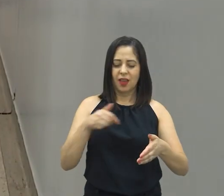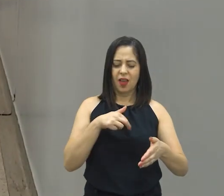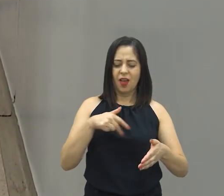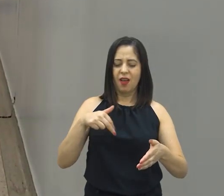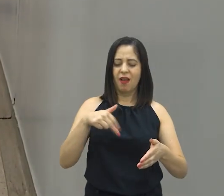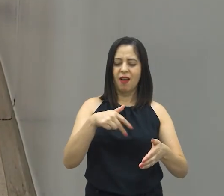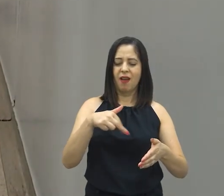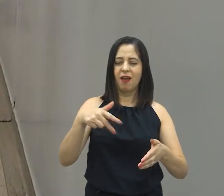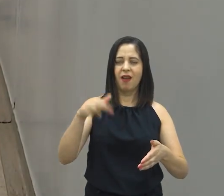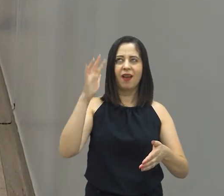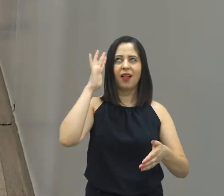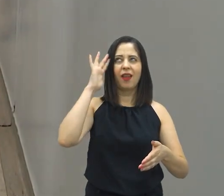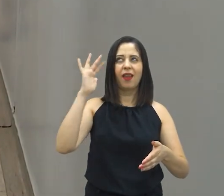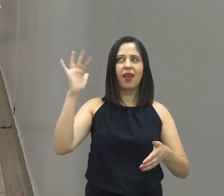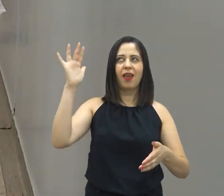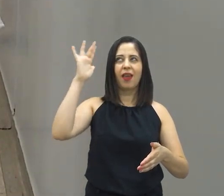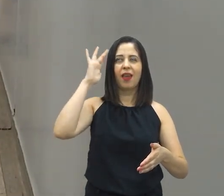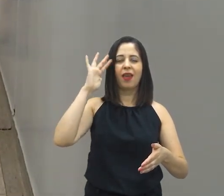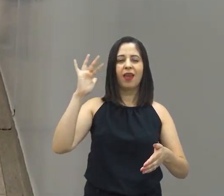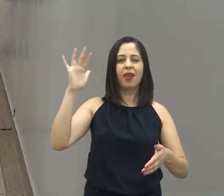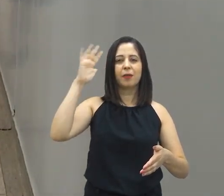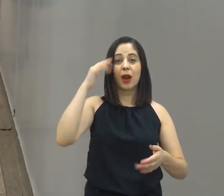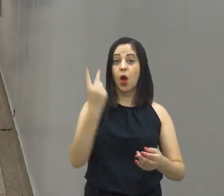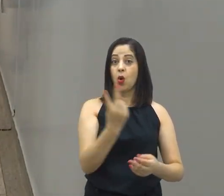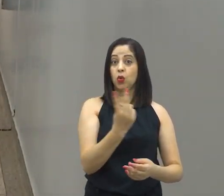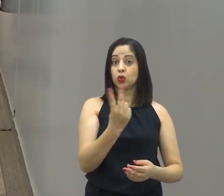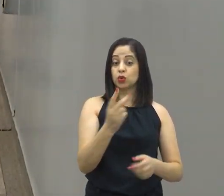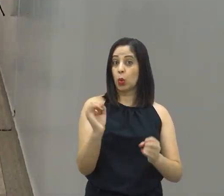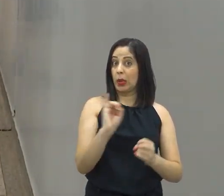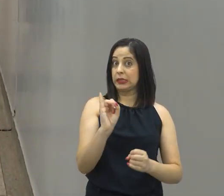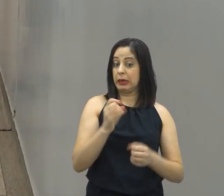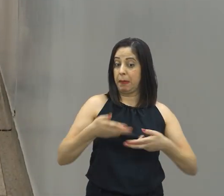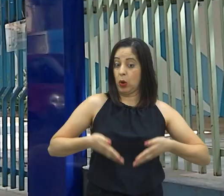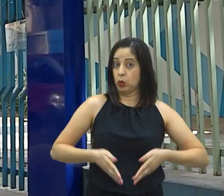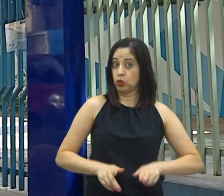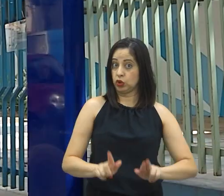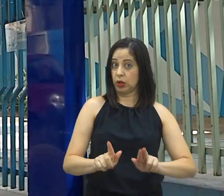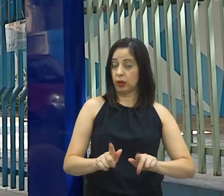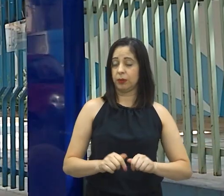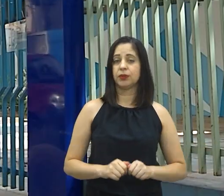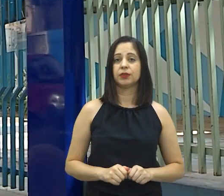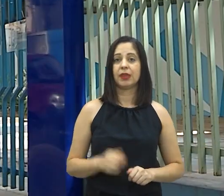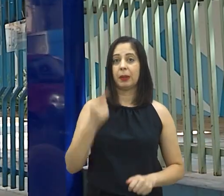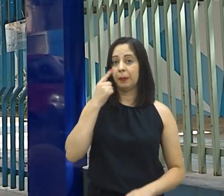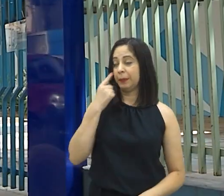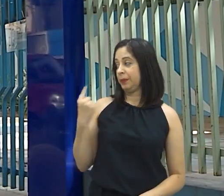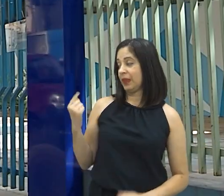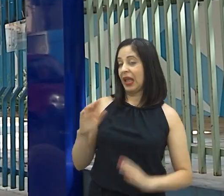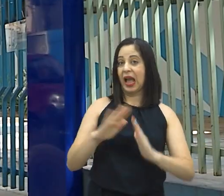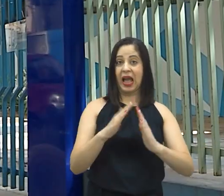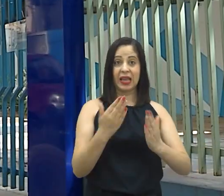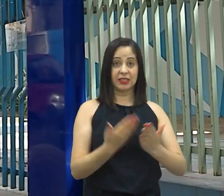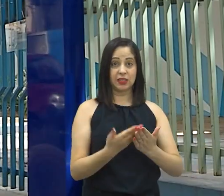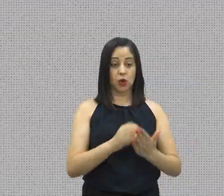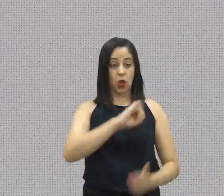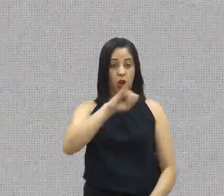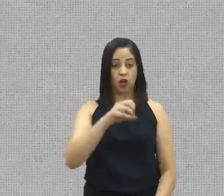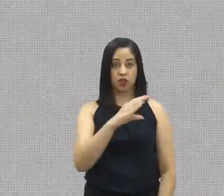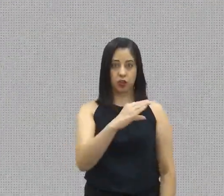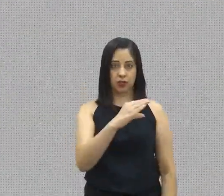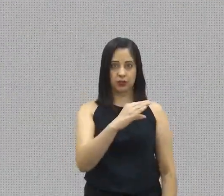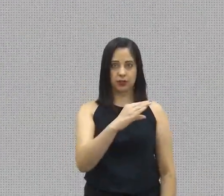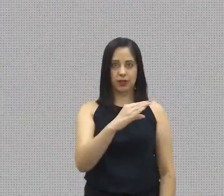Esses corredores trazem lembranças para Rubens e Cláudio, irmãos gêmeos. Foi nessa escola estadual que a mãe deles,